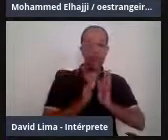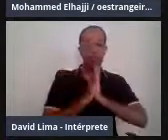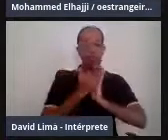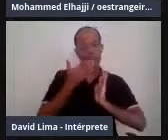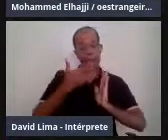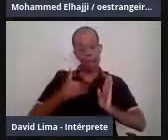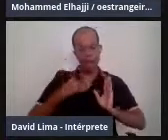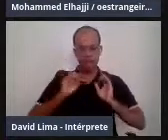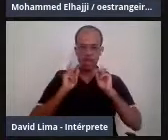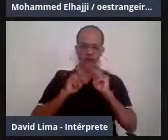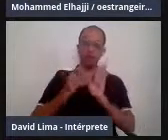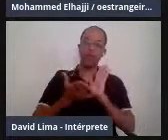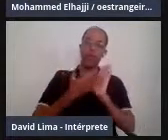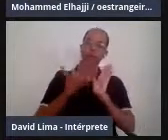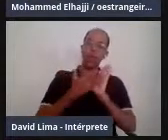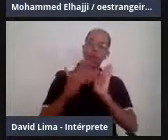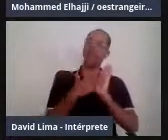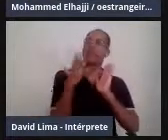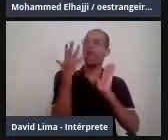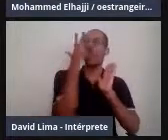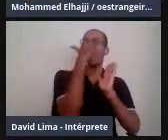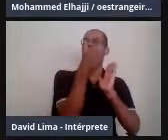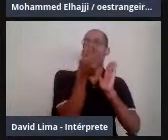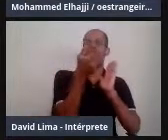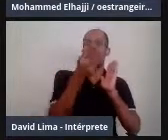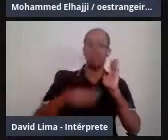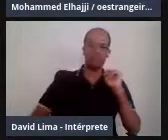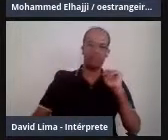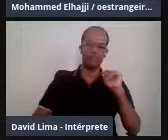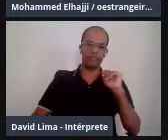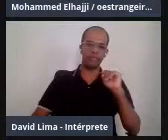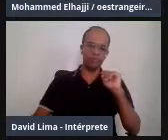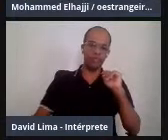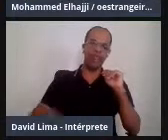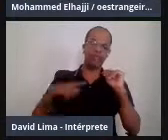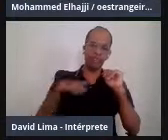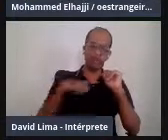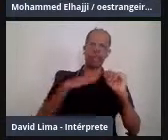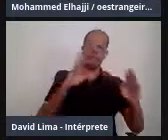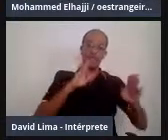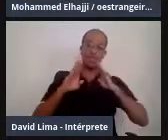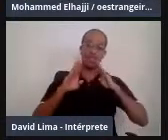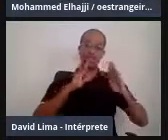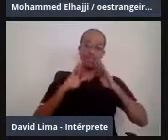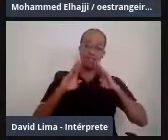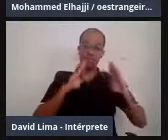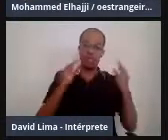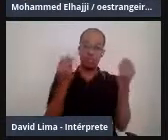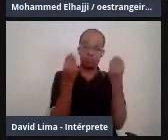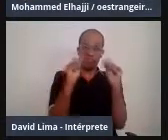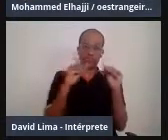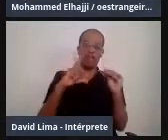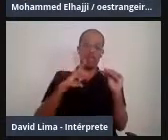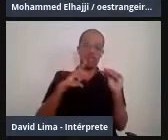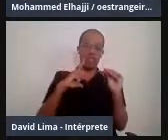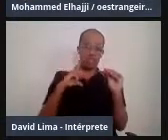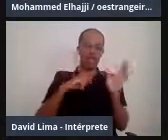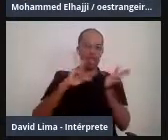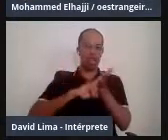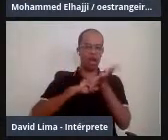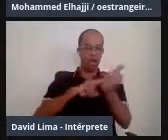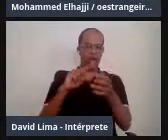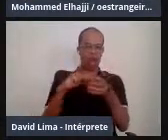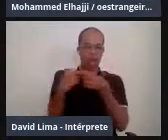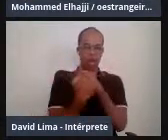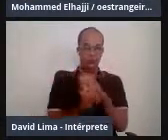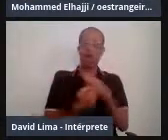cobrar. O livro está ficando lindíssimo. Nós temos uma página no Facebook da Cátedra Sérgio Vieira de Mello Unicamp e